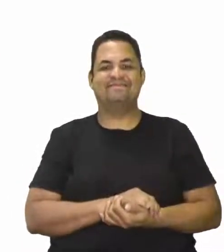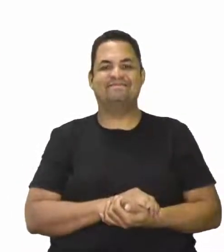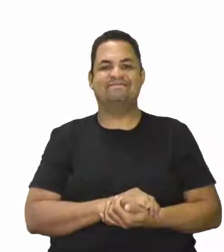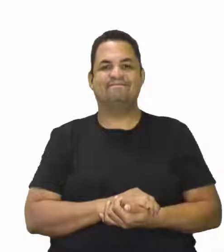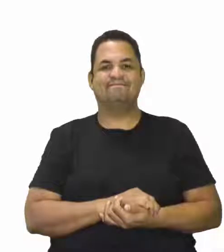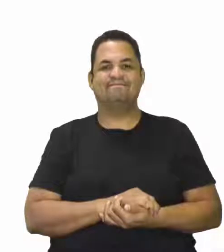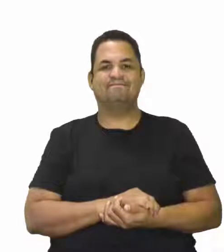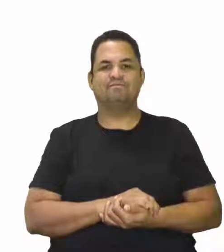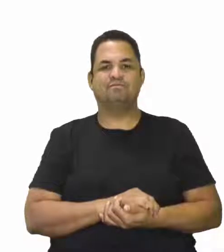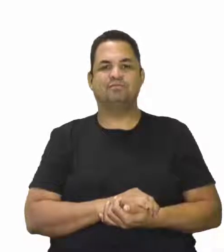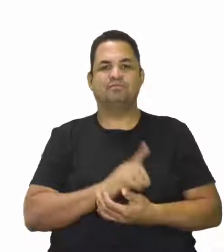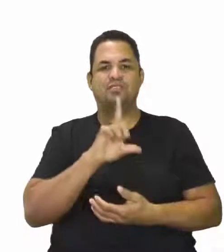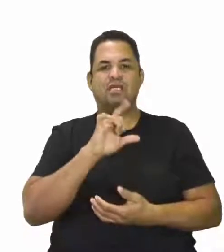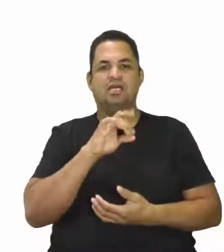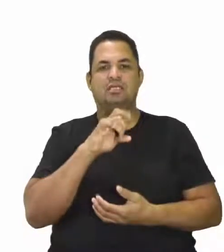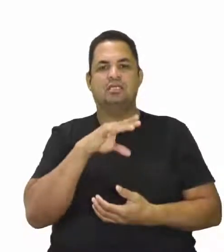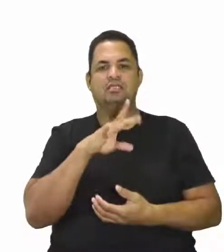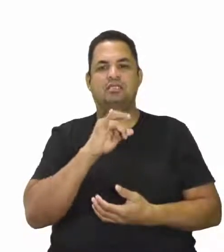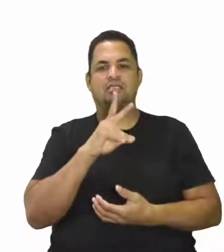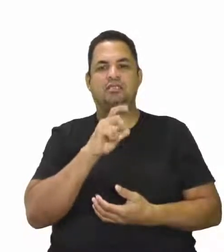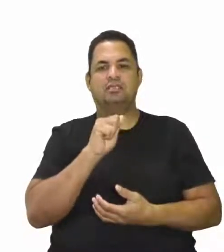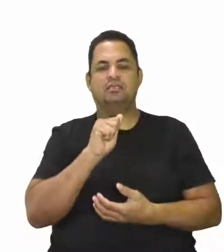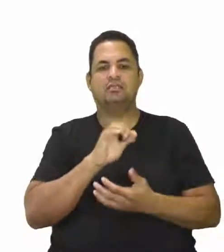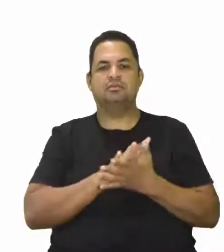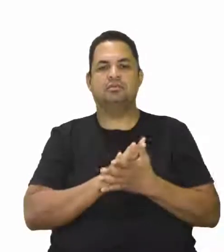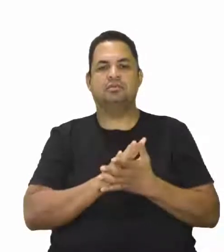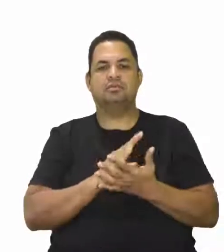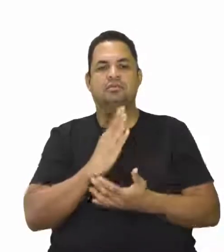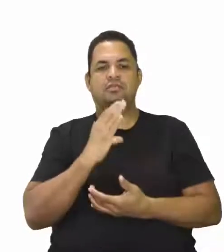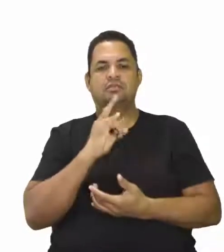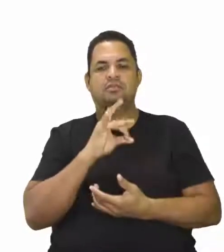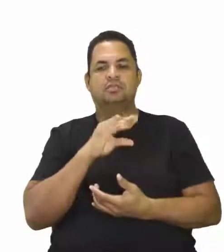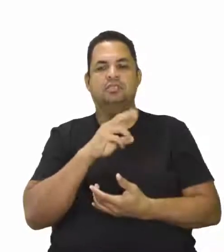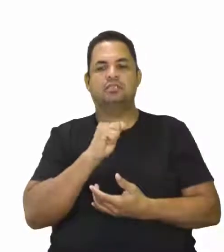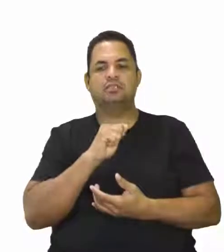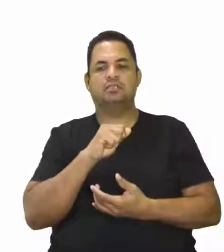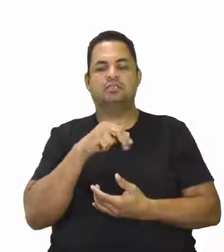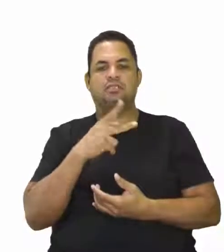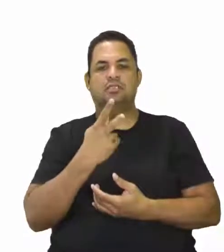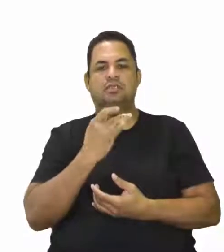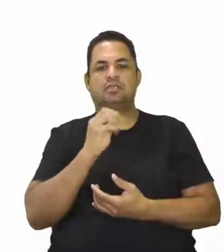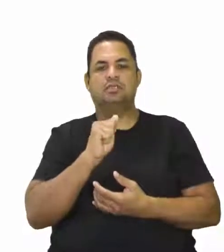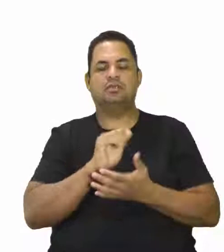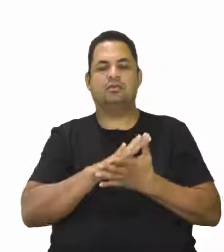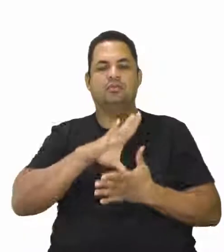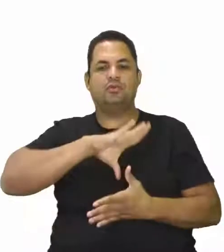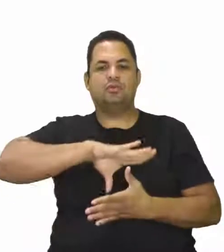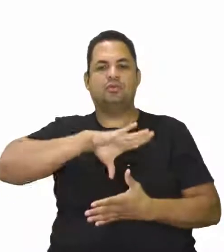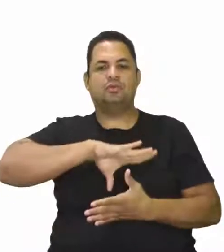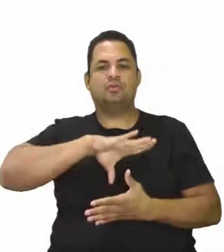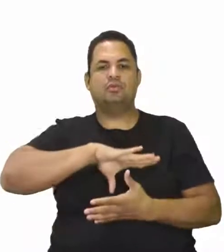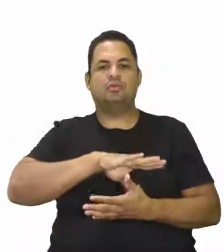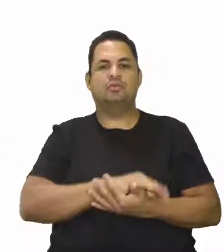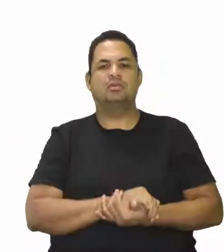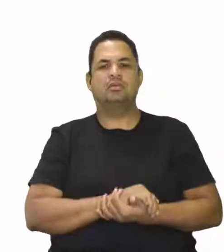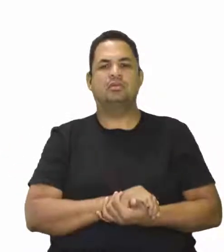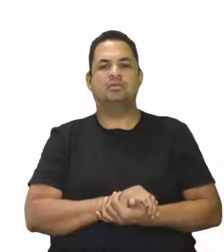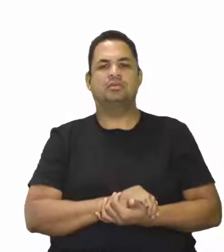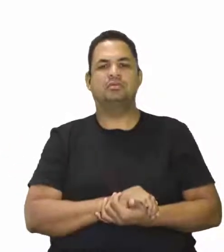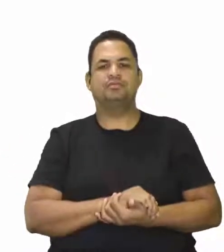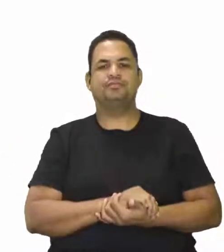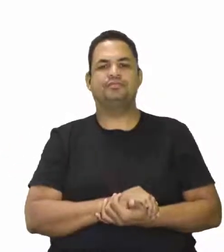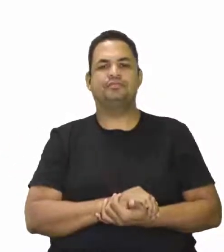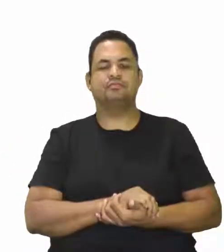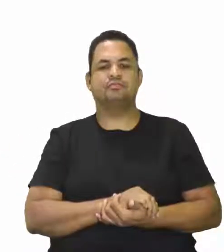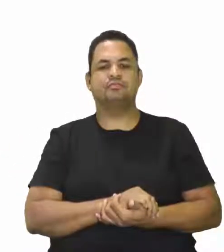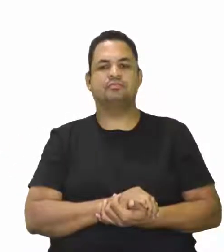Então, o que? A Lactanidia é a ciganinha em português. Mas antes de falar da ciganinha, vamos falar